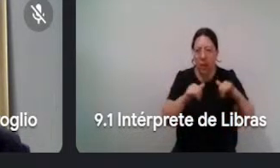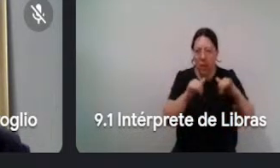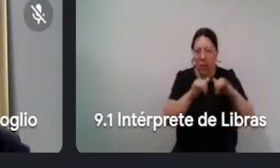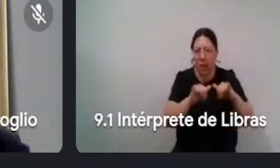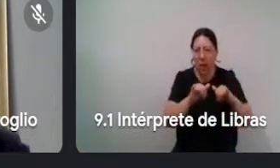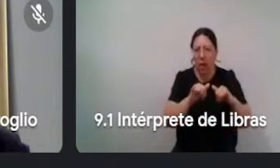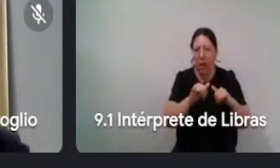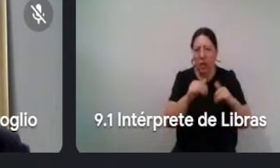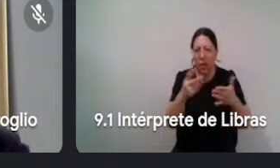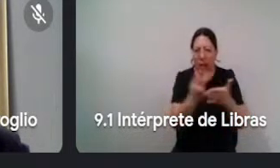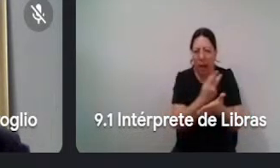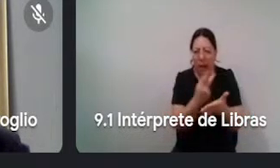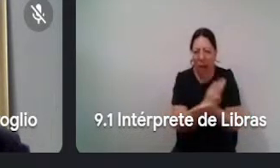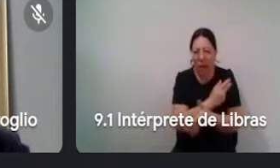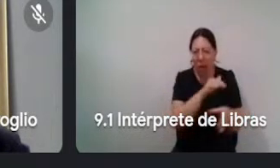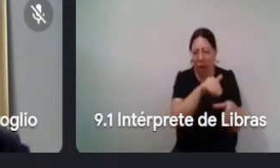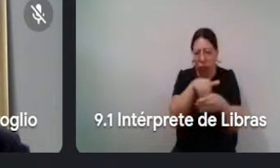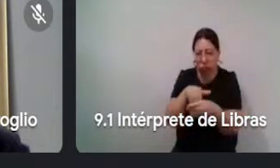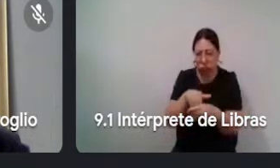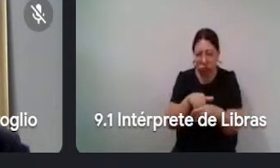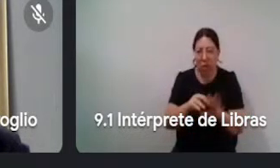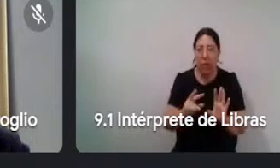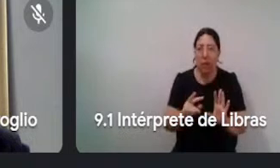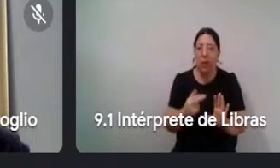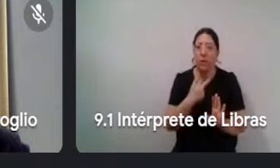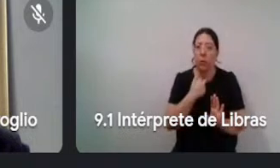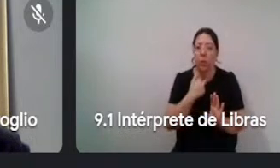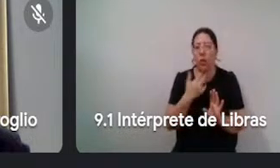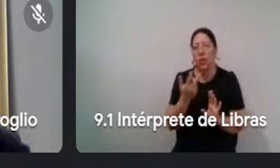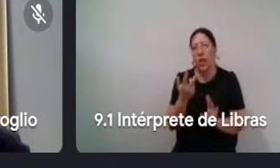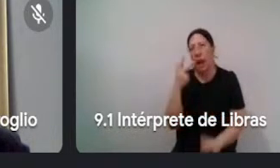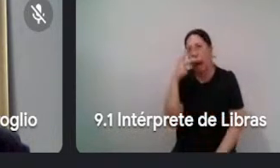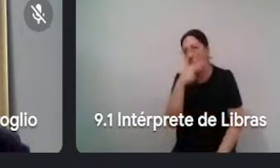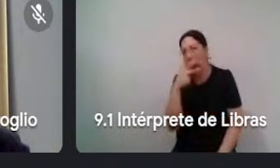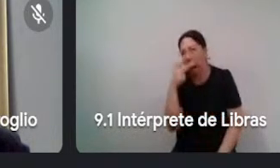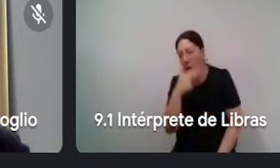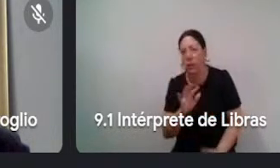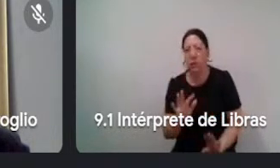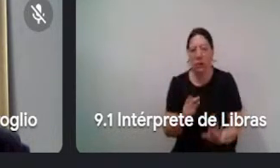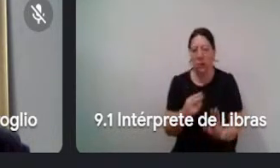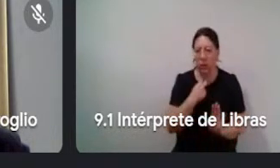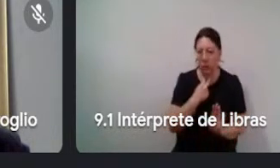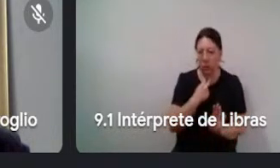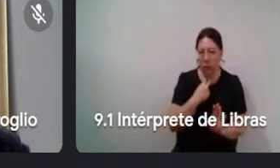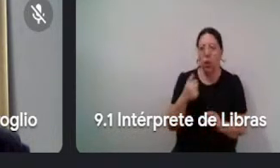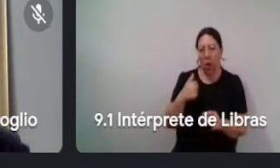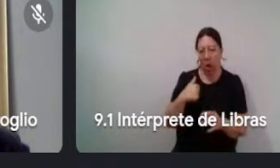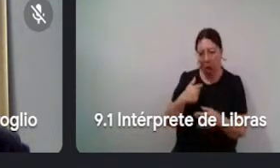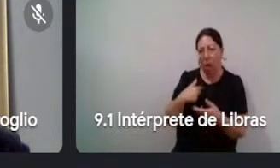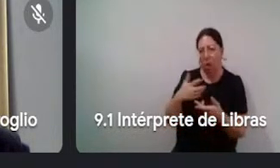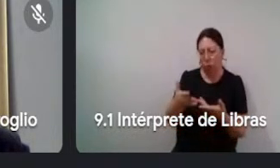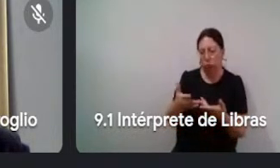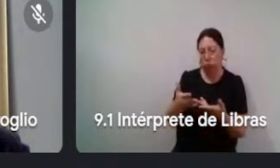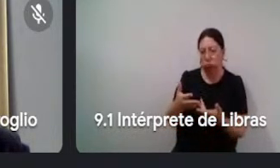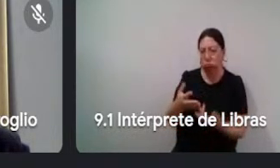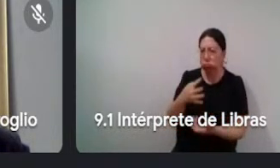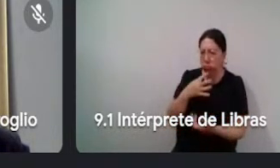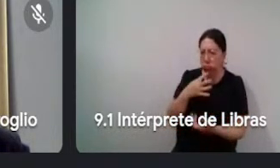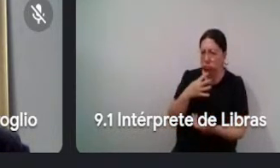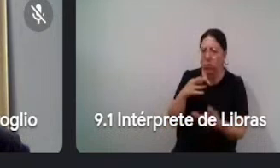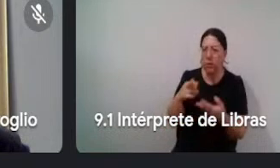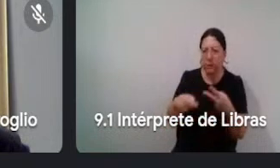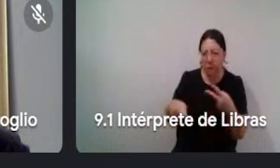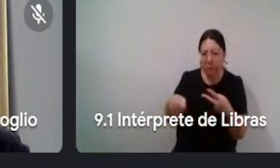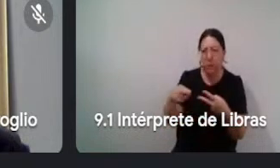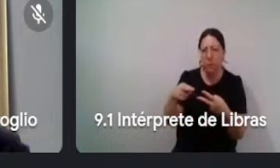em presunção. Portanto, senhor presidente, eu estou conhecendo o recurso eleitoral por ser próprio e tempestivo,